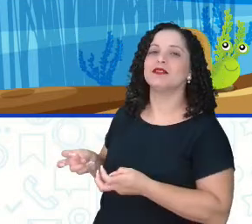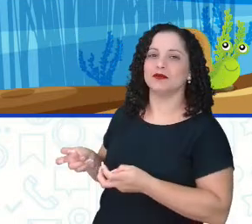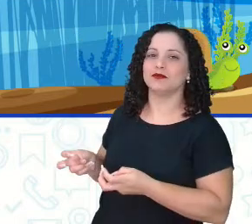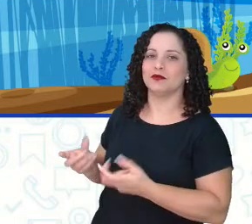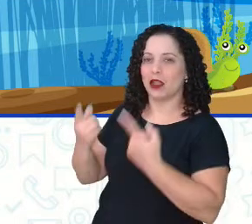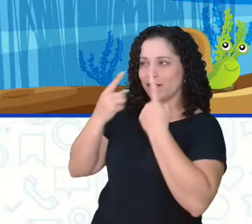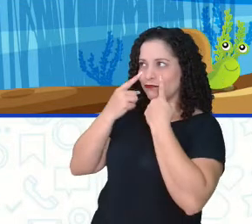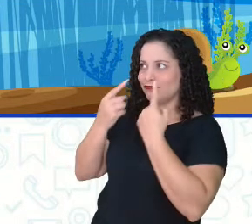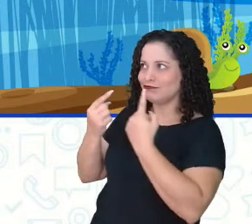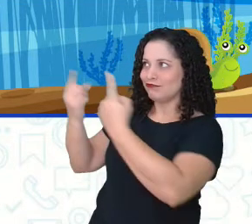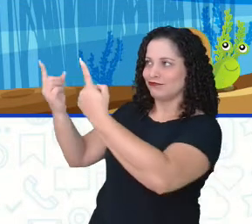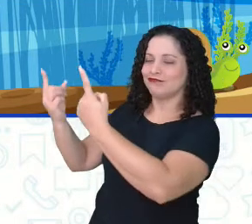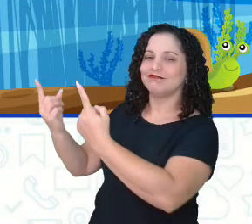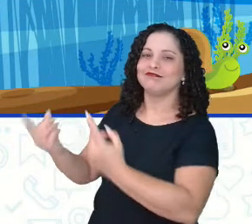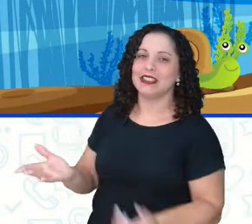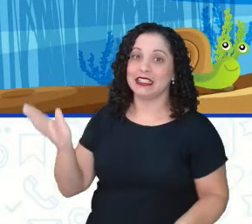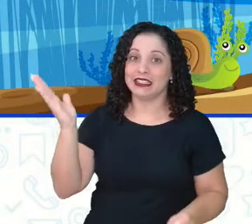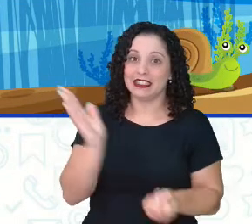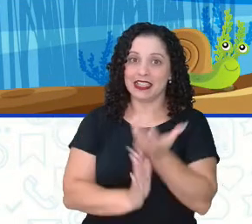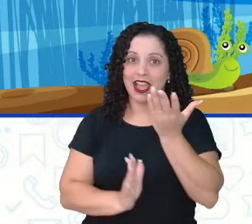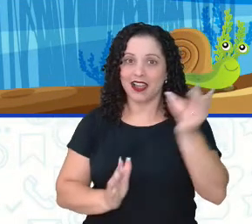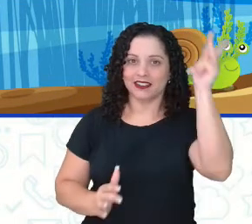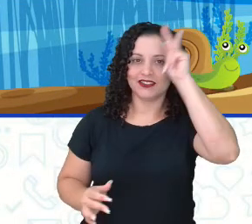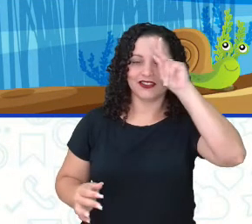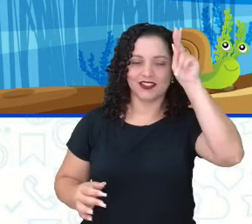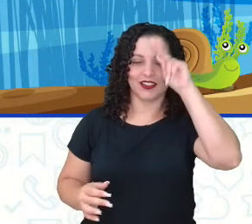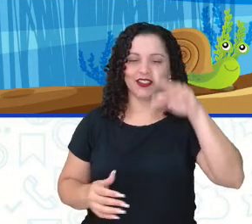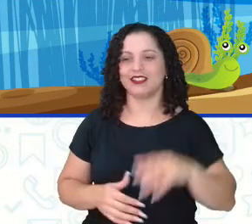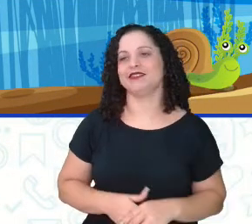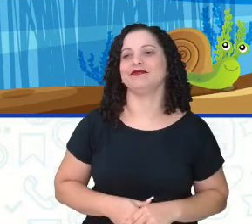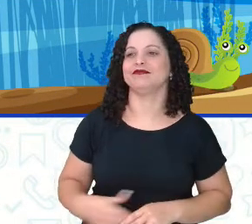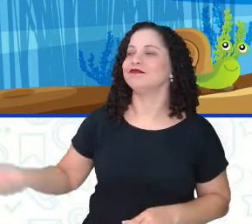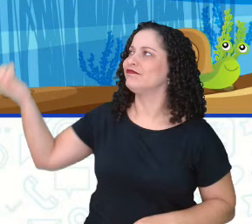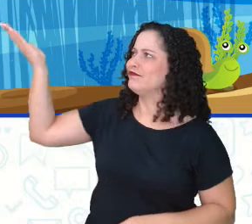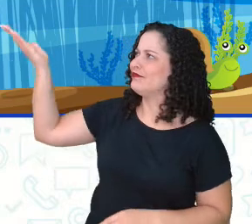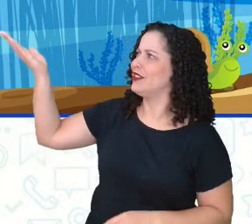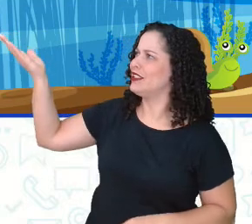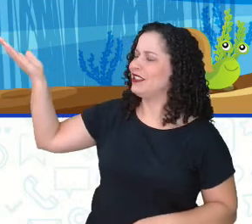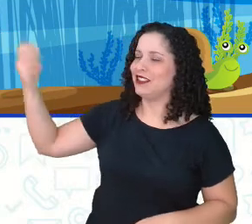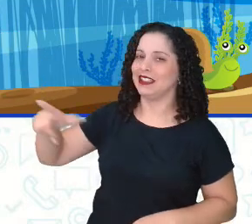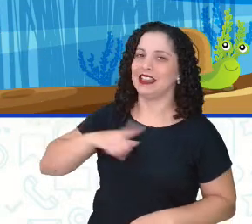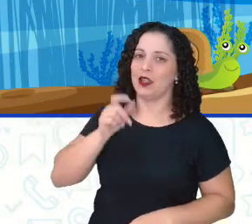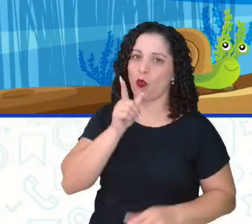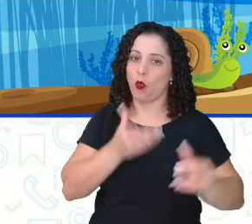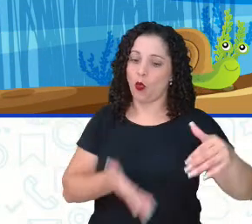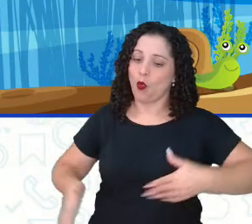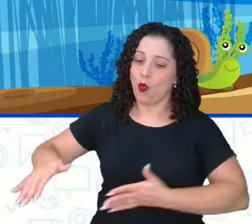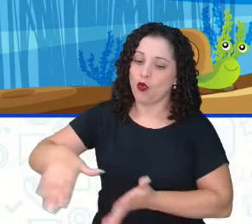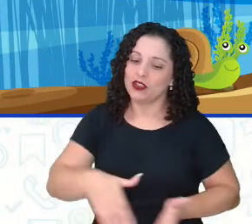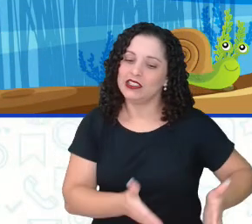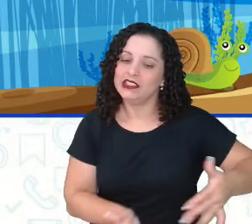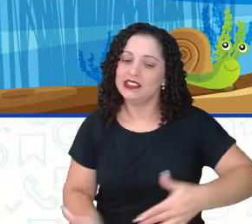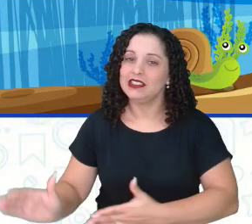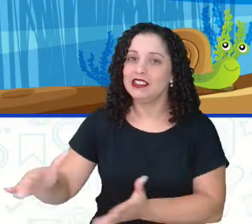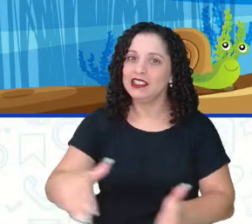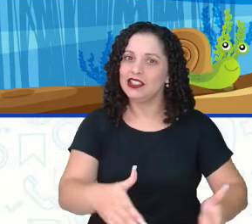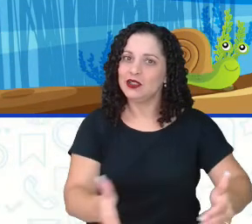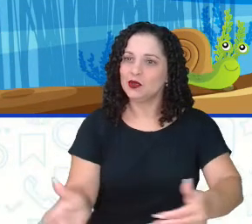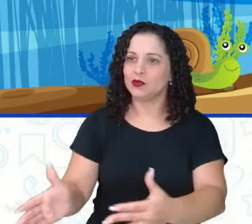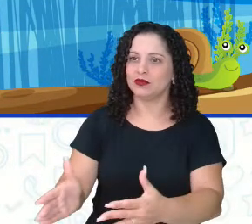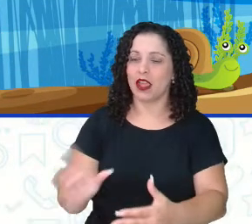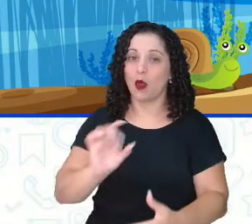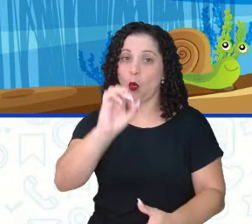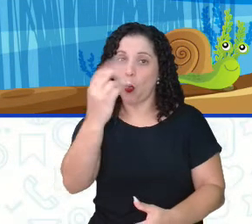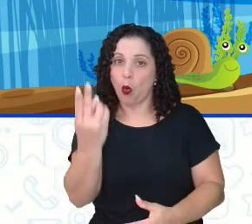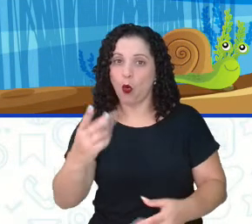acontecendo, formando uma história, né? Então aí, aparentemente, a gente tem um rio, né? Ou um lago,